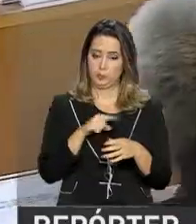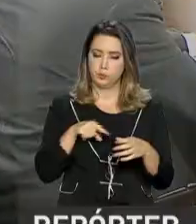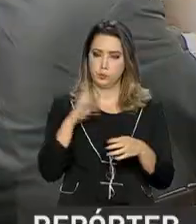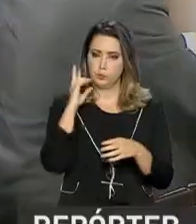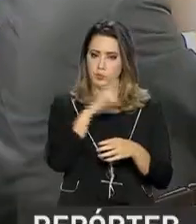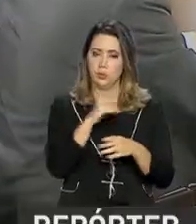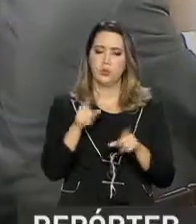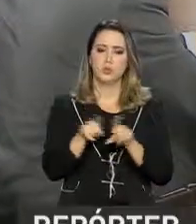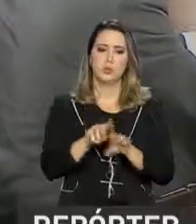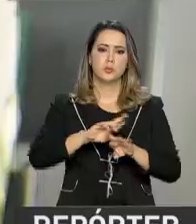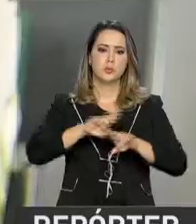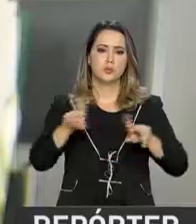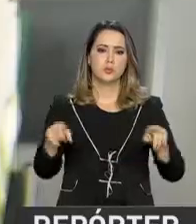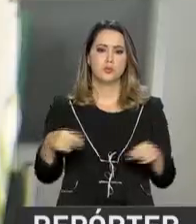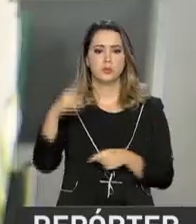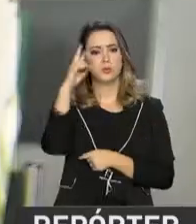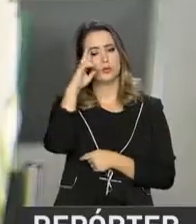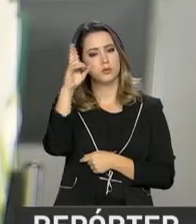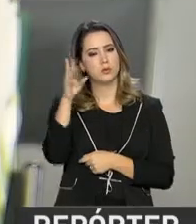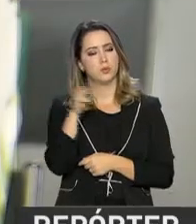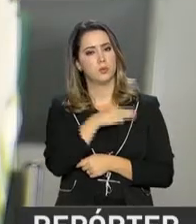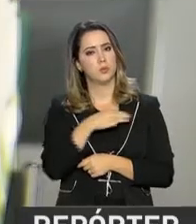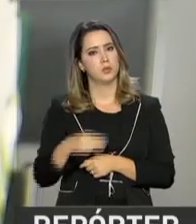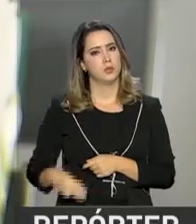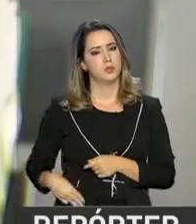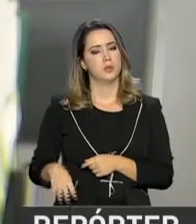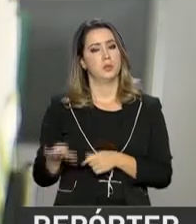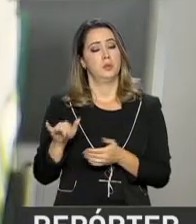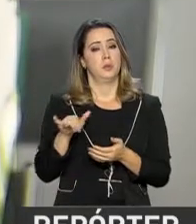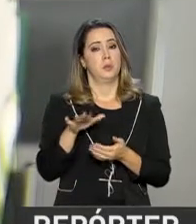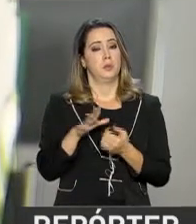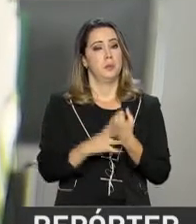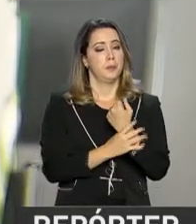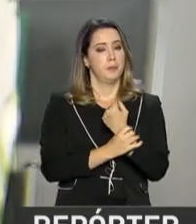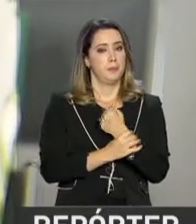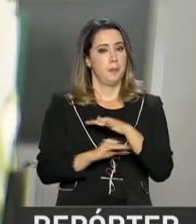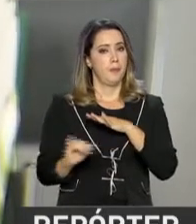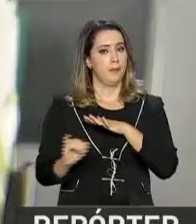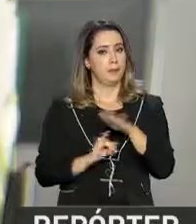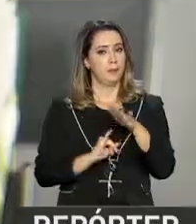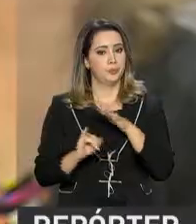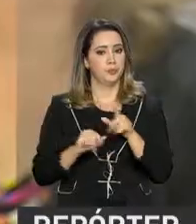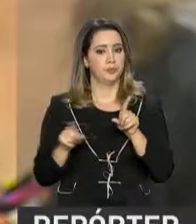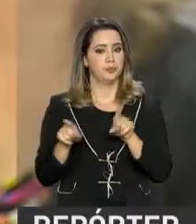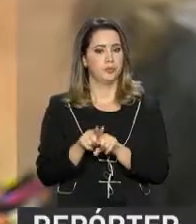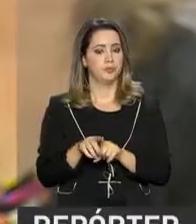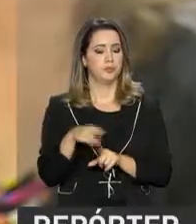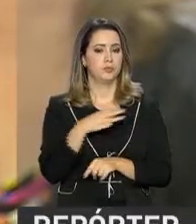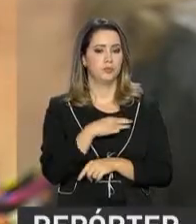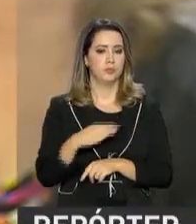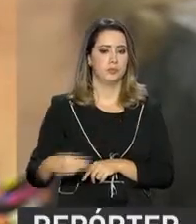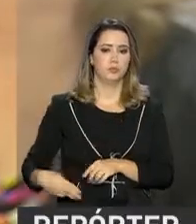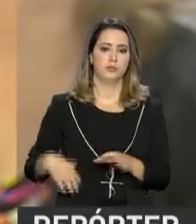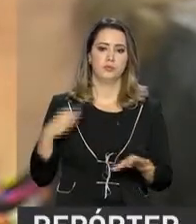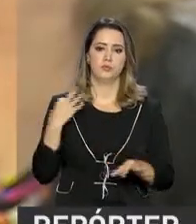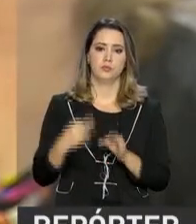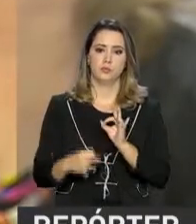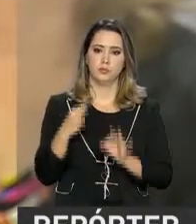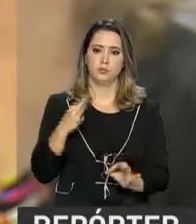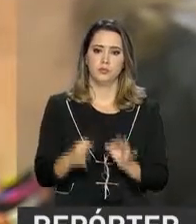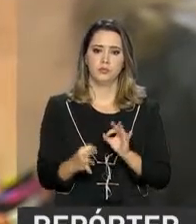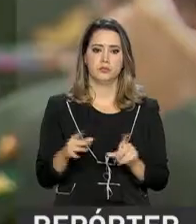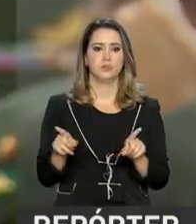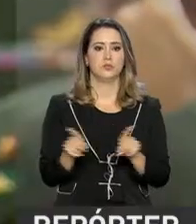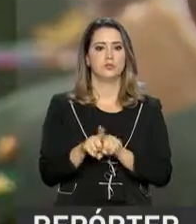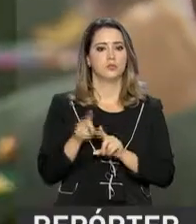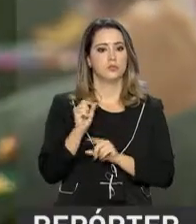brasileiras como ministro do gabinete de segurança institucional sérgio chegou em o ministro da justiça torquato